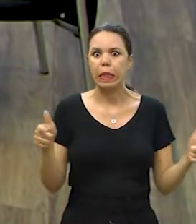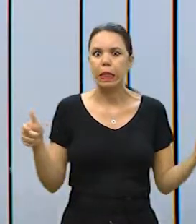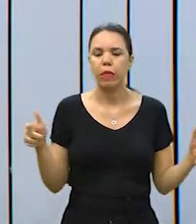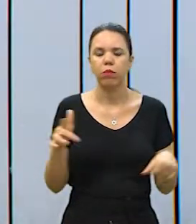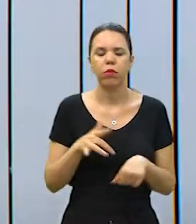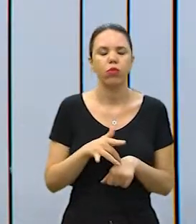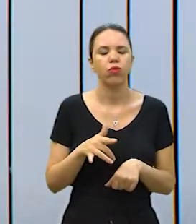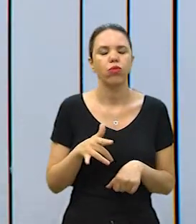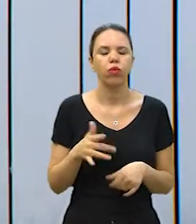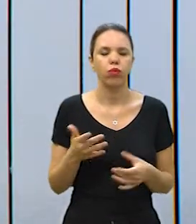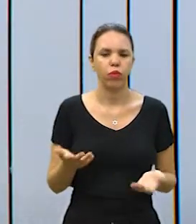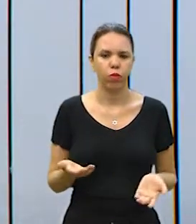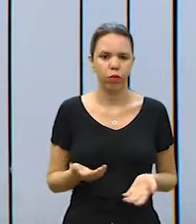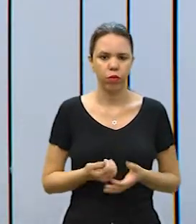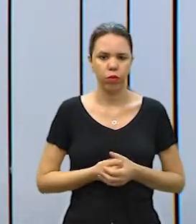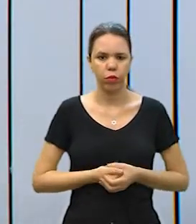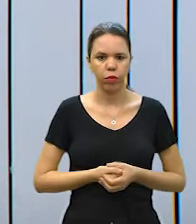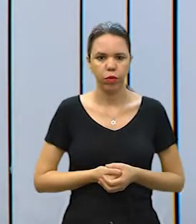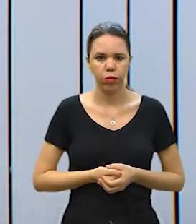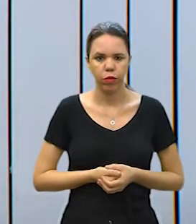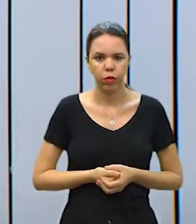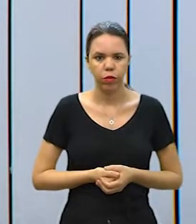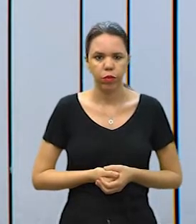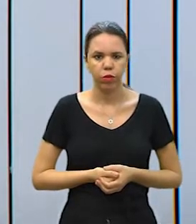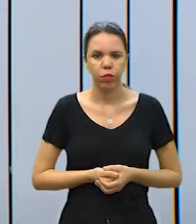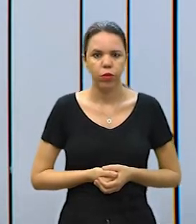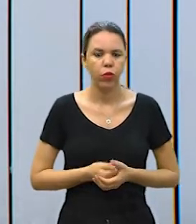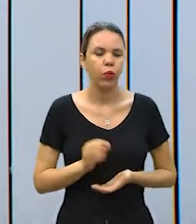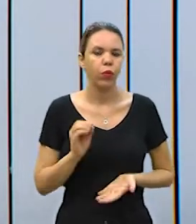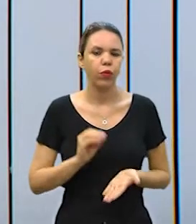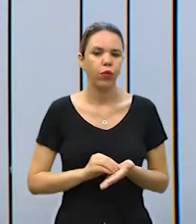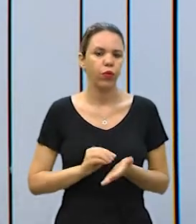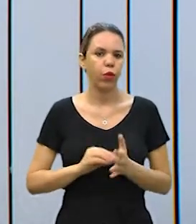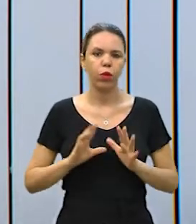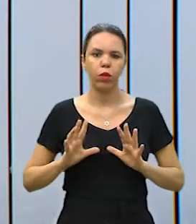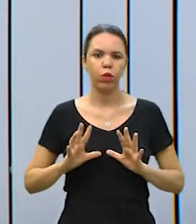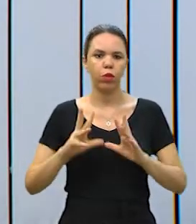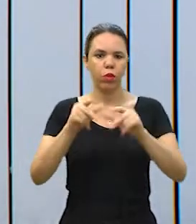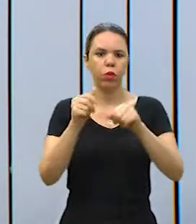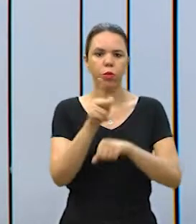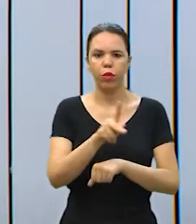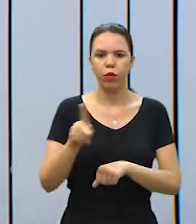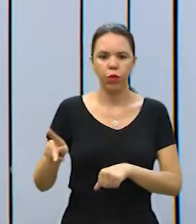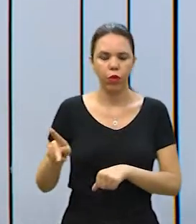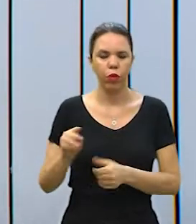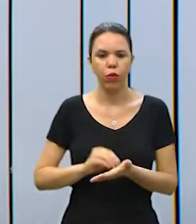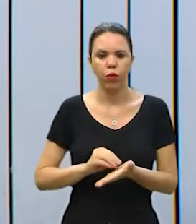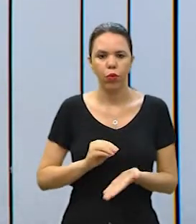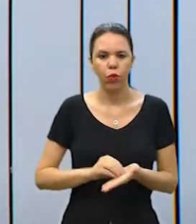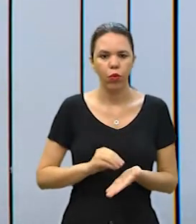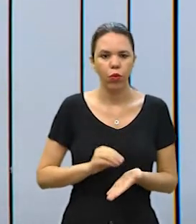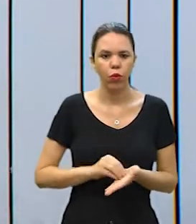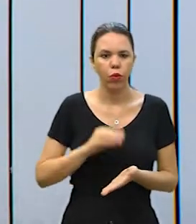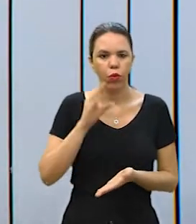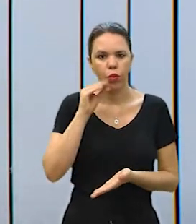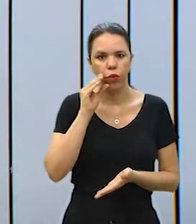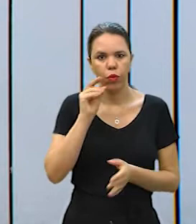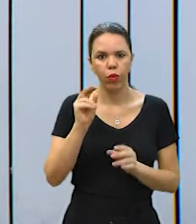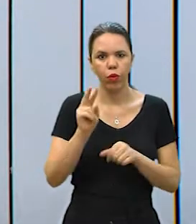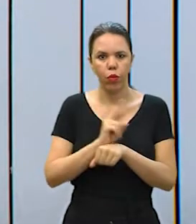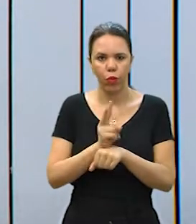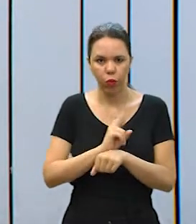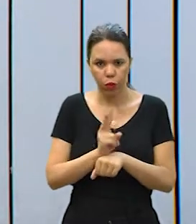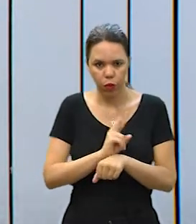gritante. É absurdo o que falta. Falta tudo. Falta professor, falta o agente de